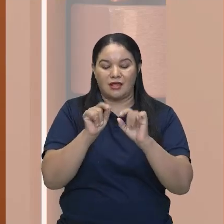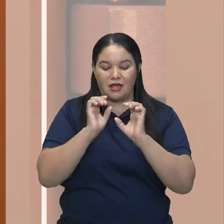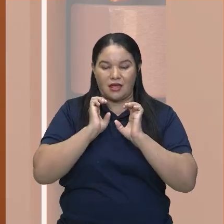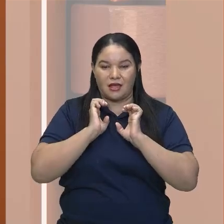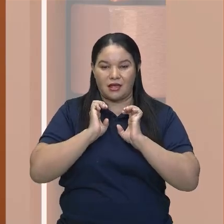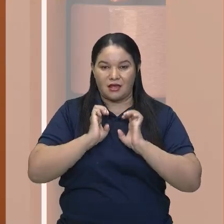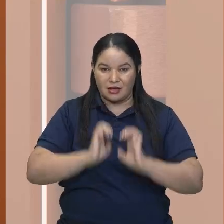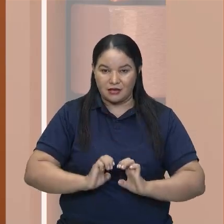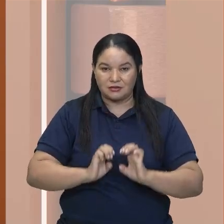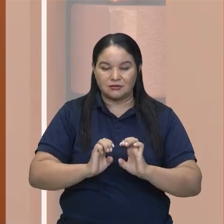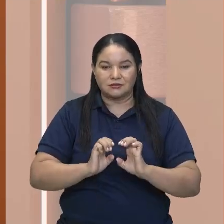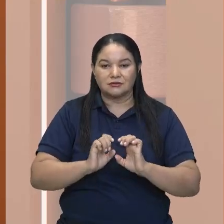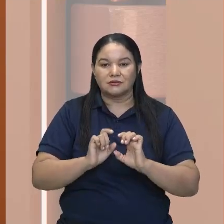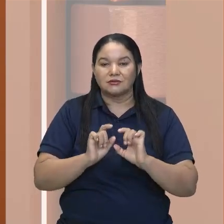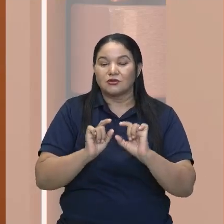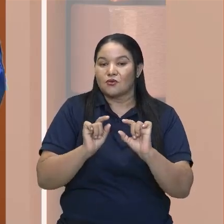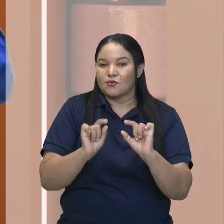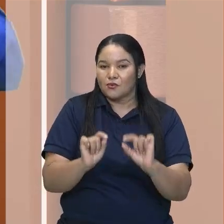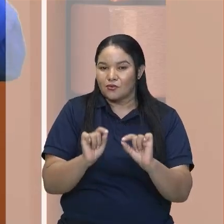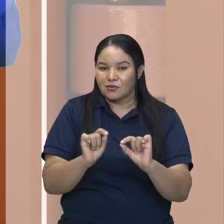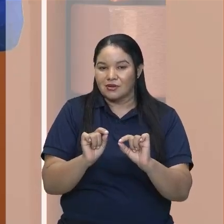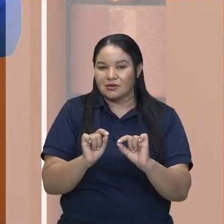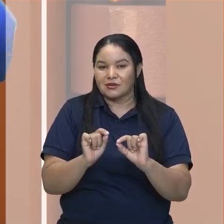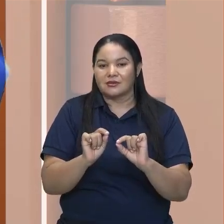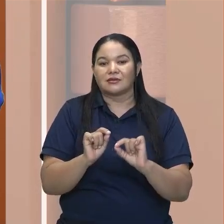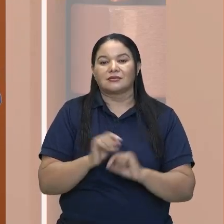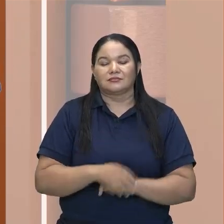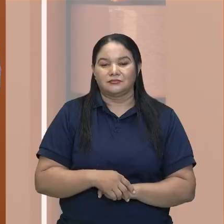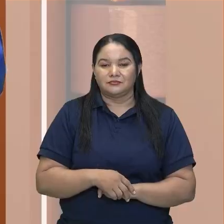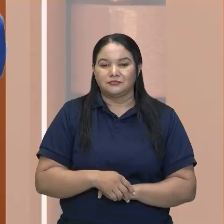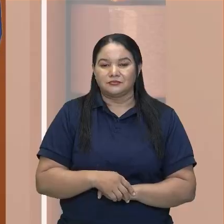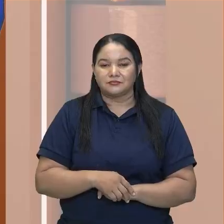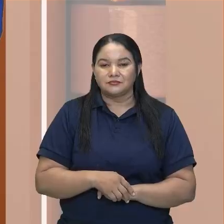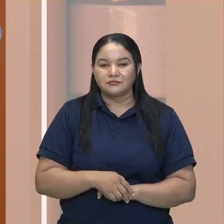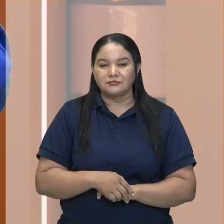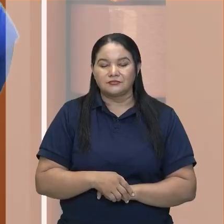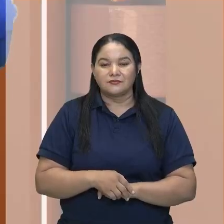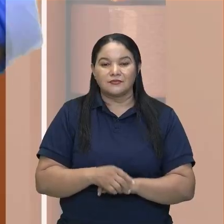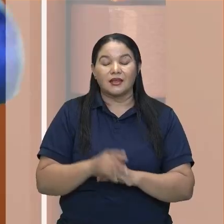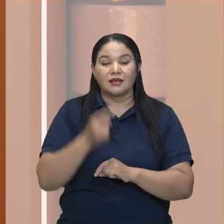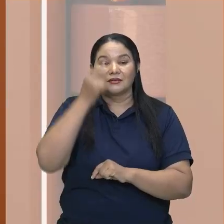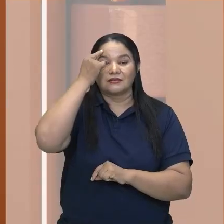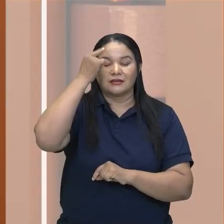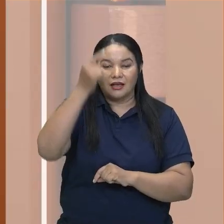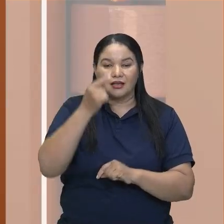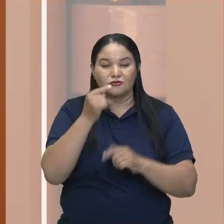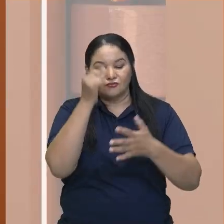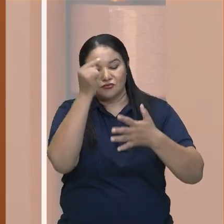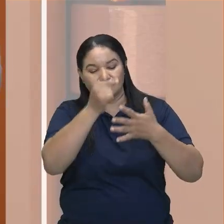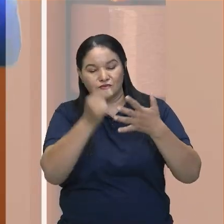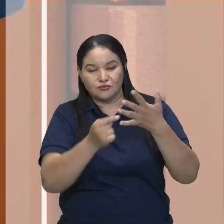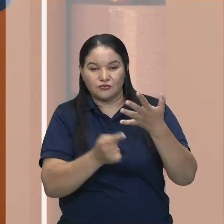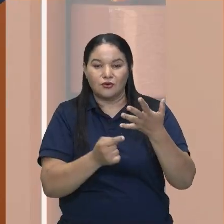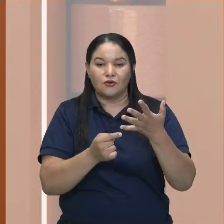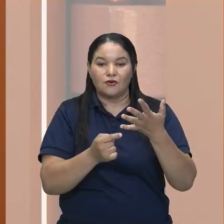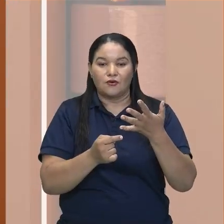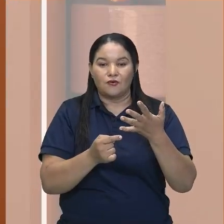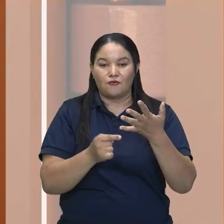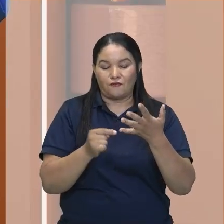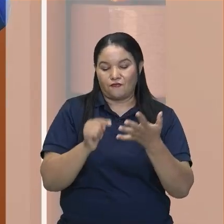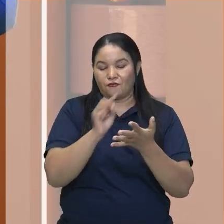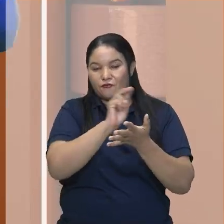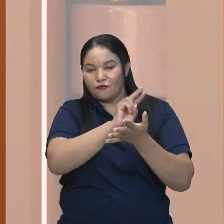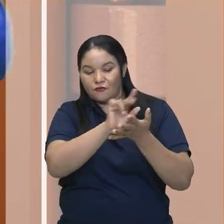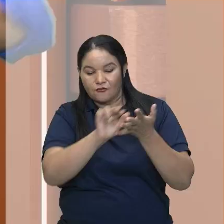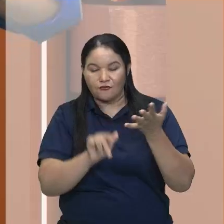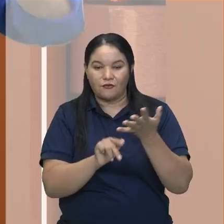daquilo que é o quê? Do que é a ideia de um valor absoluto. Eu tenho que entender isso.